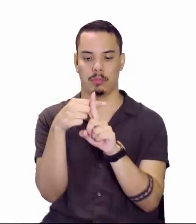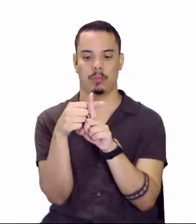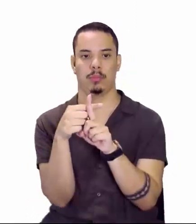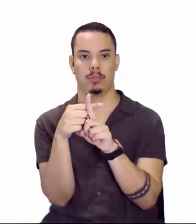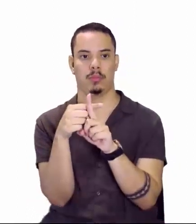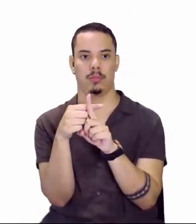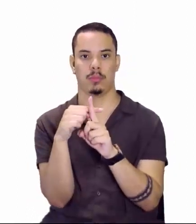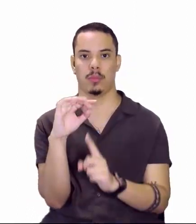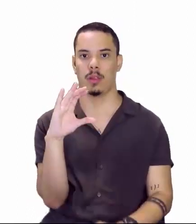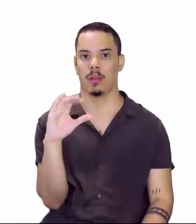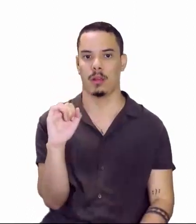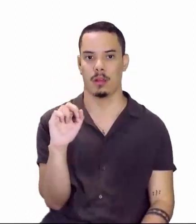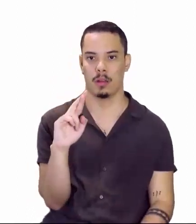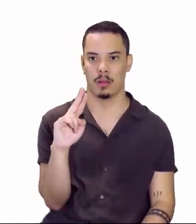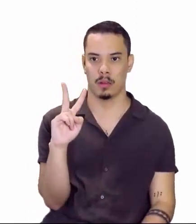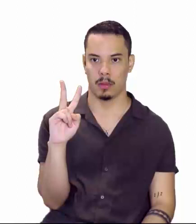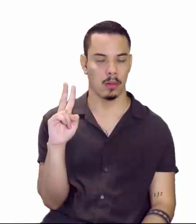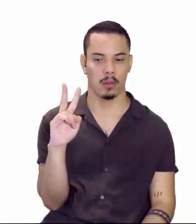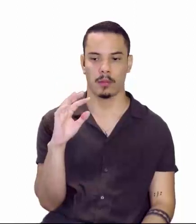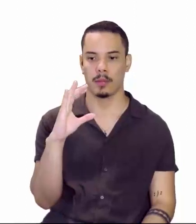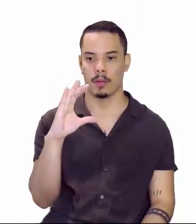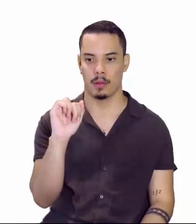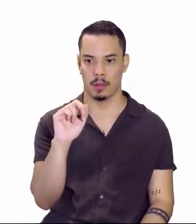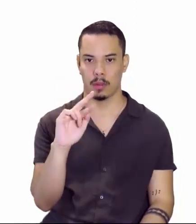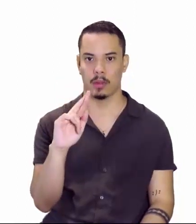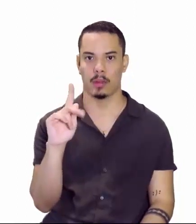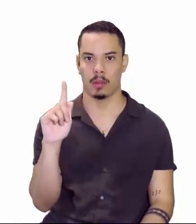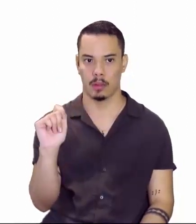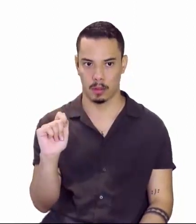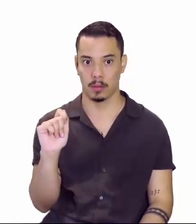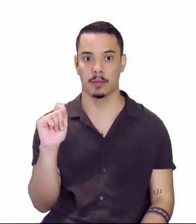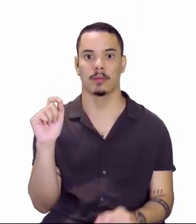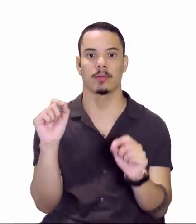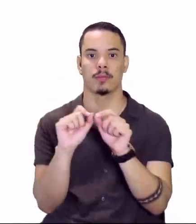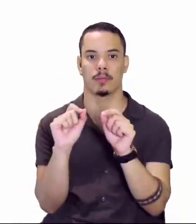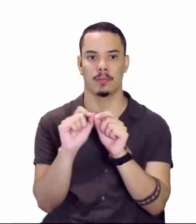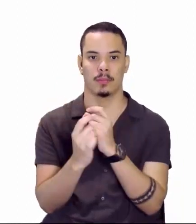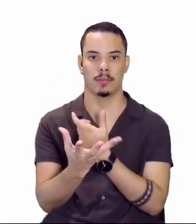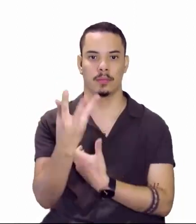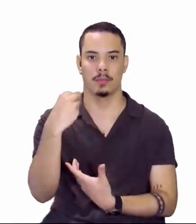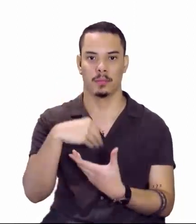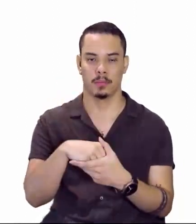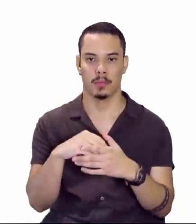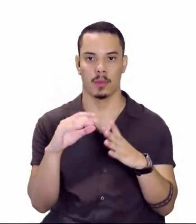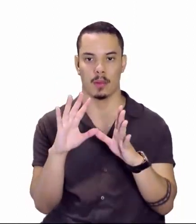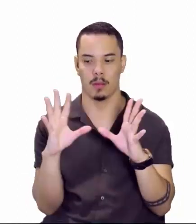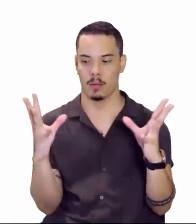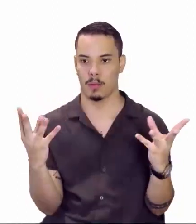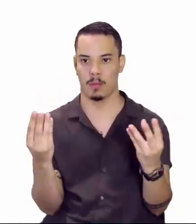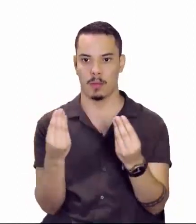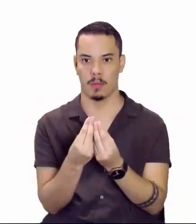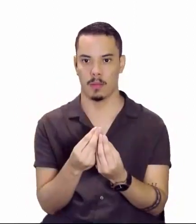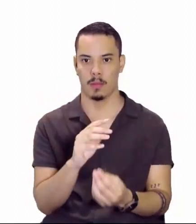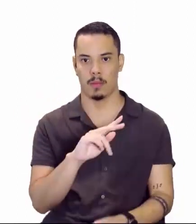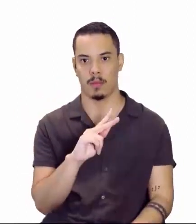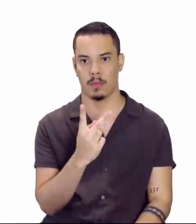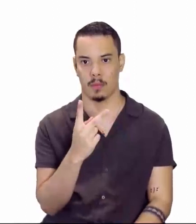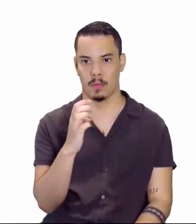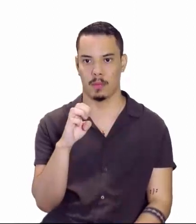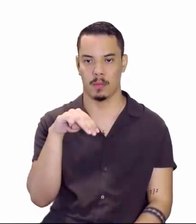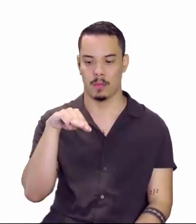positivamente, 2 cargas. E que ele faz parte da molécula da